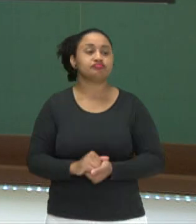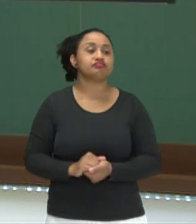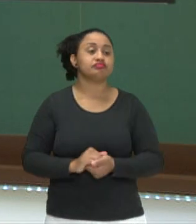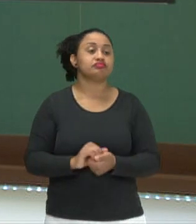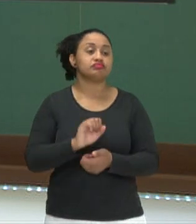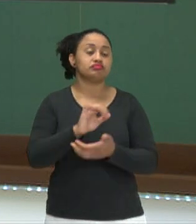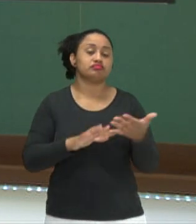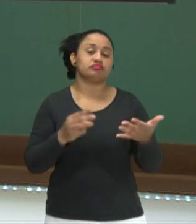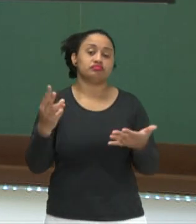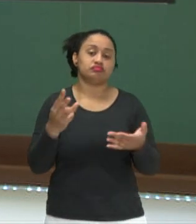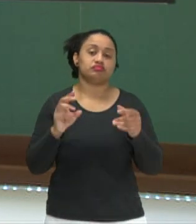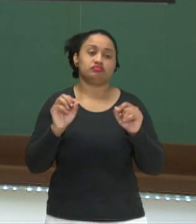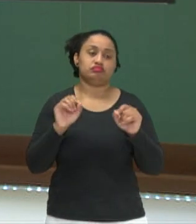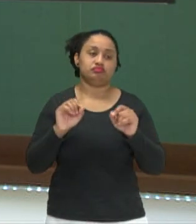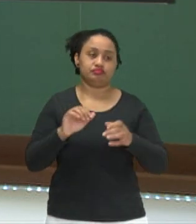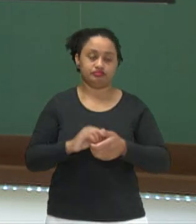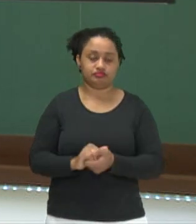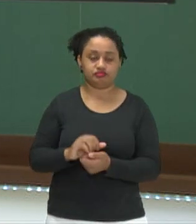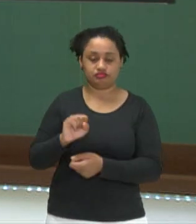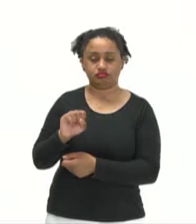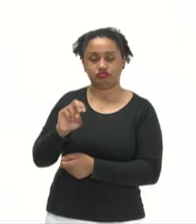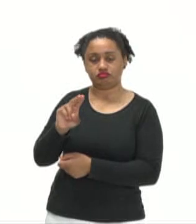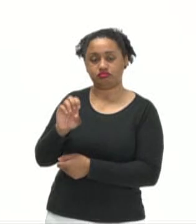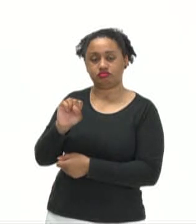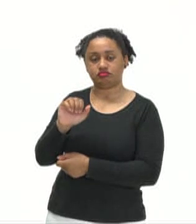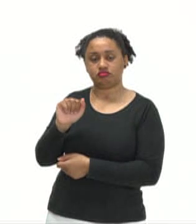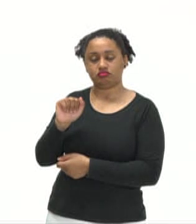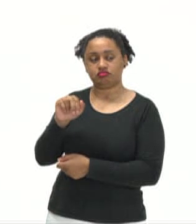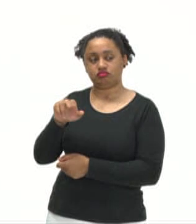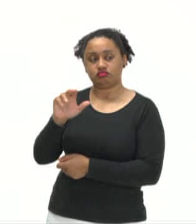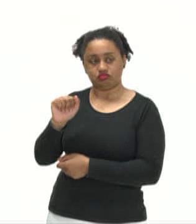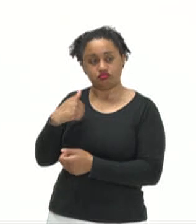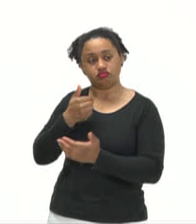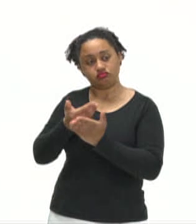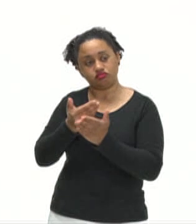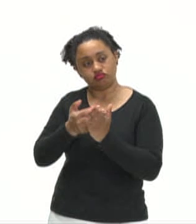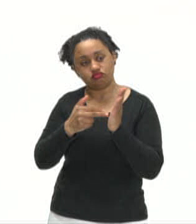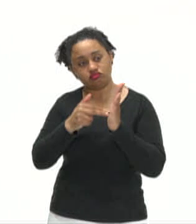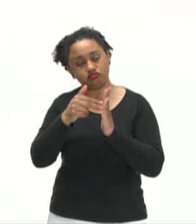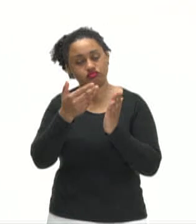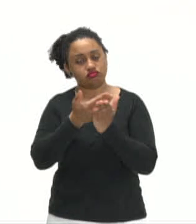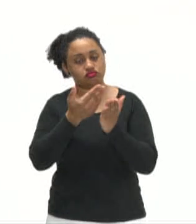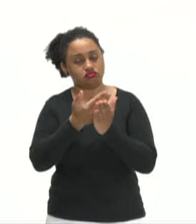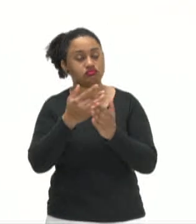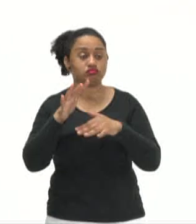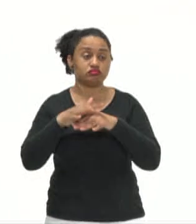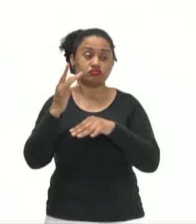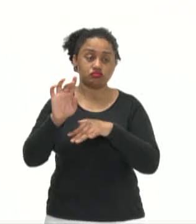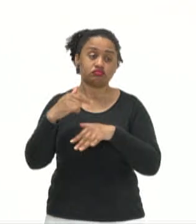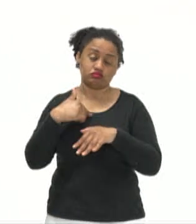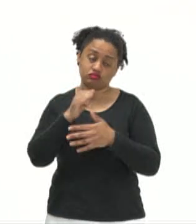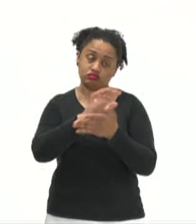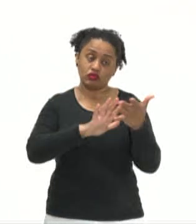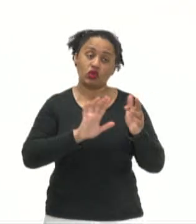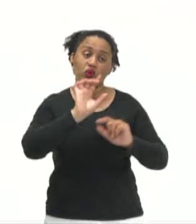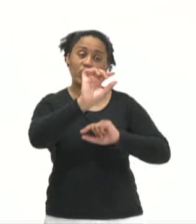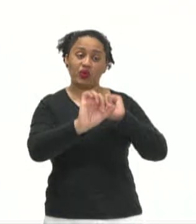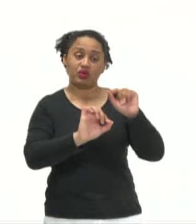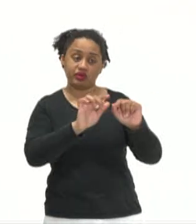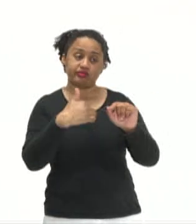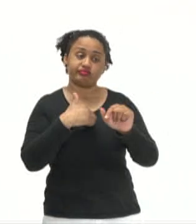prática agora. Suzana estava estudando prismas em suas aulas de matemática e uma de suas tarefas